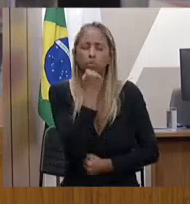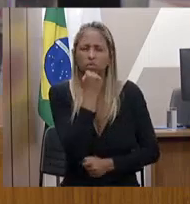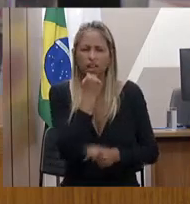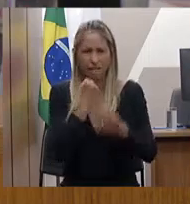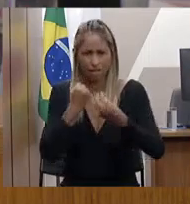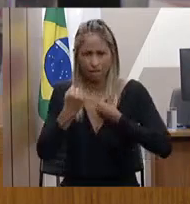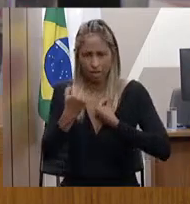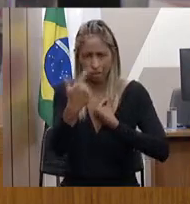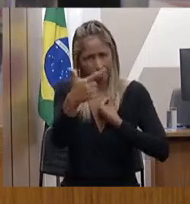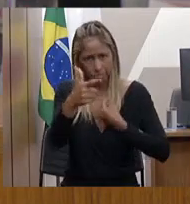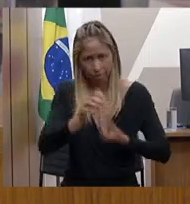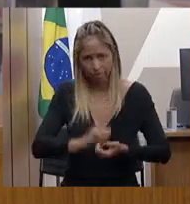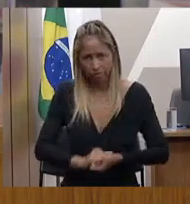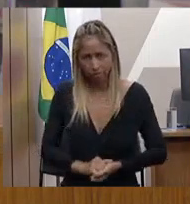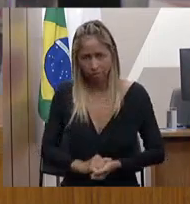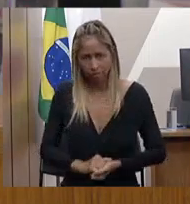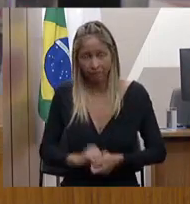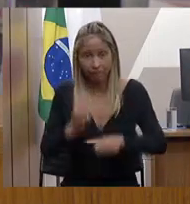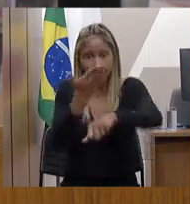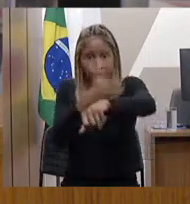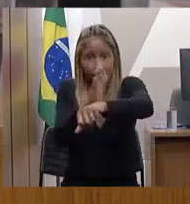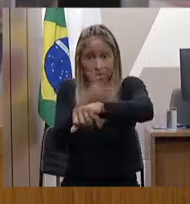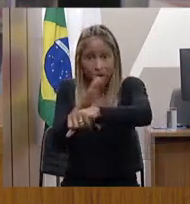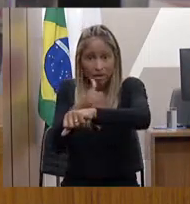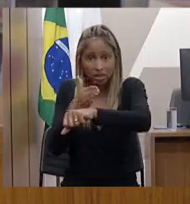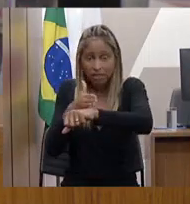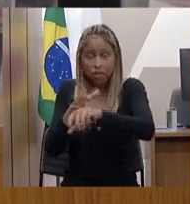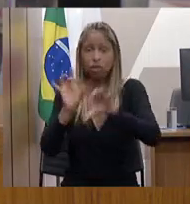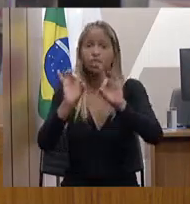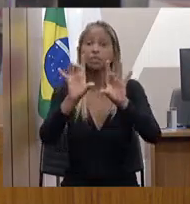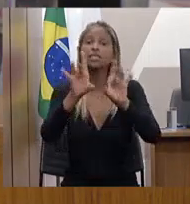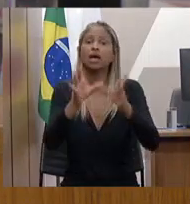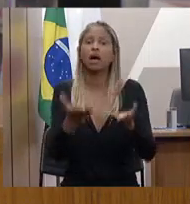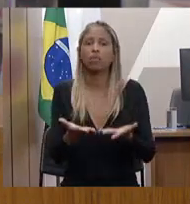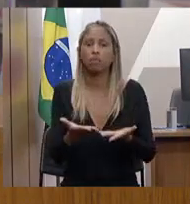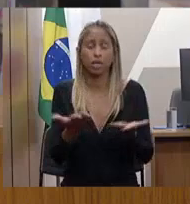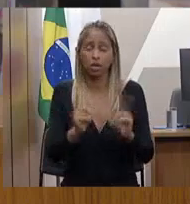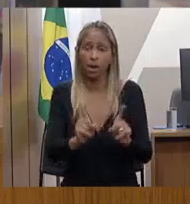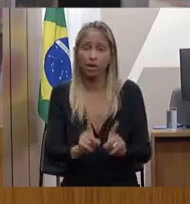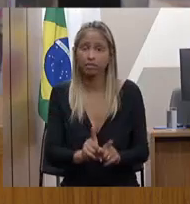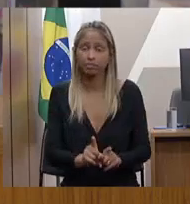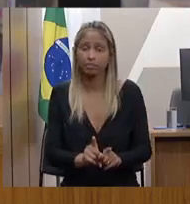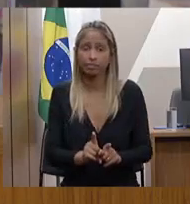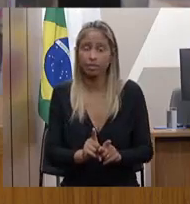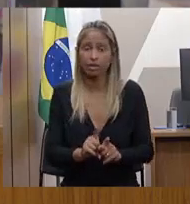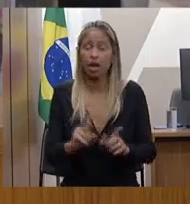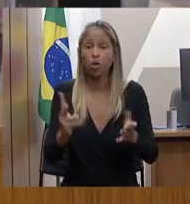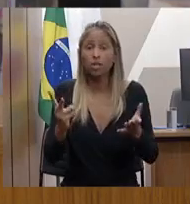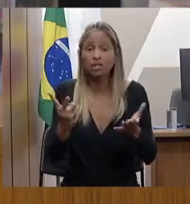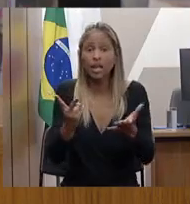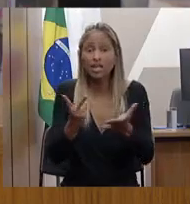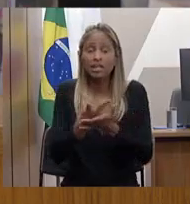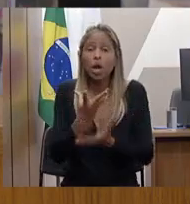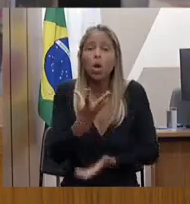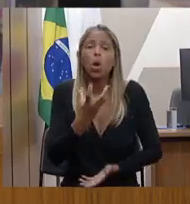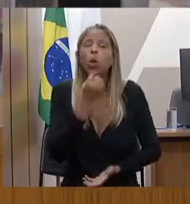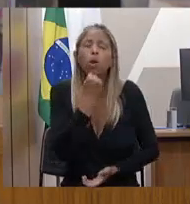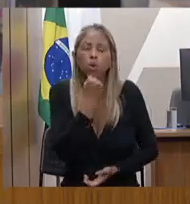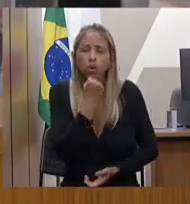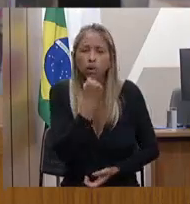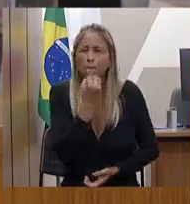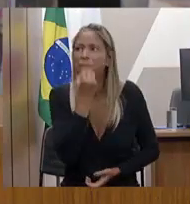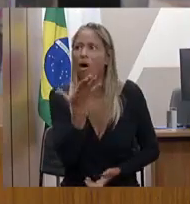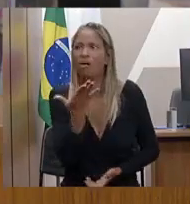vida atividades que não são essenciais que não eram essenciais passaram a ser para garantir o lucro Então